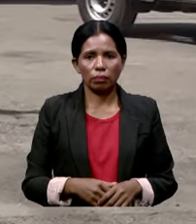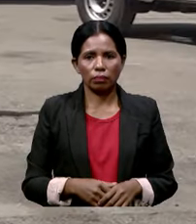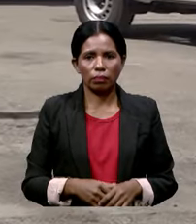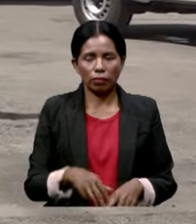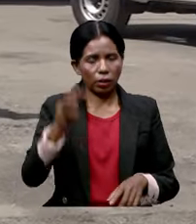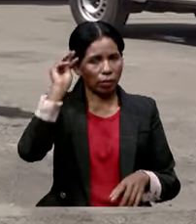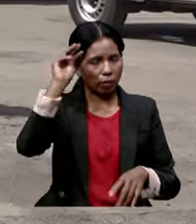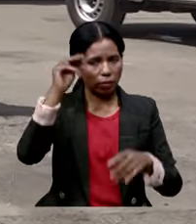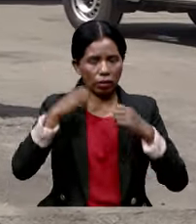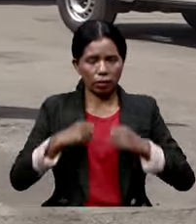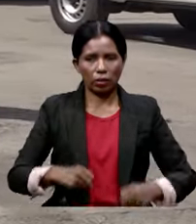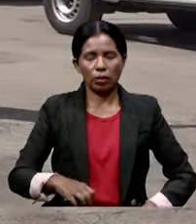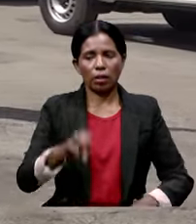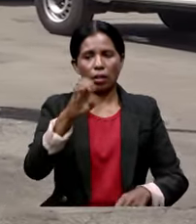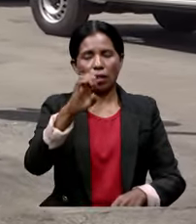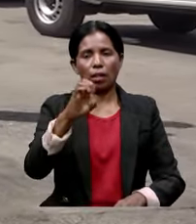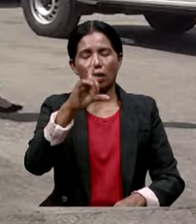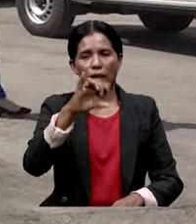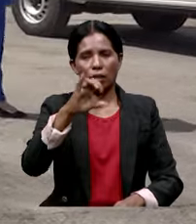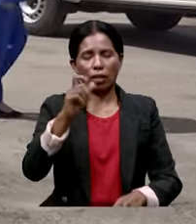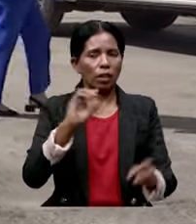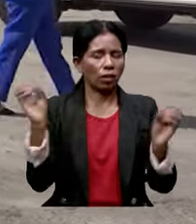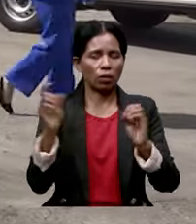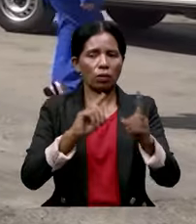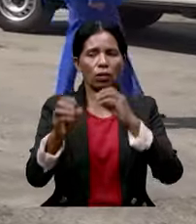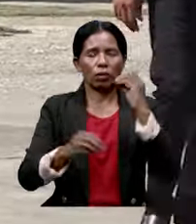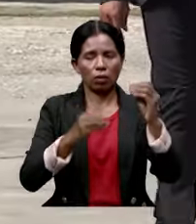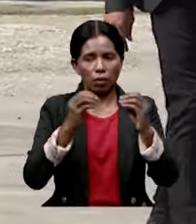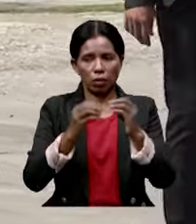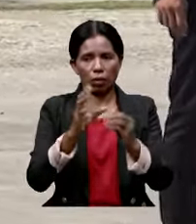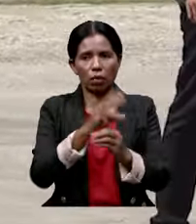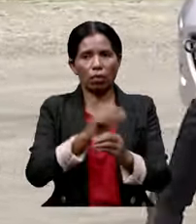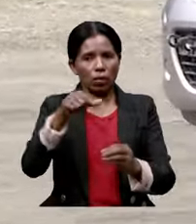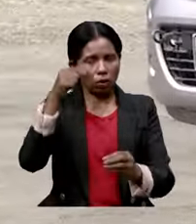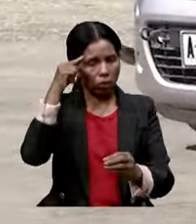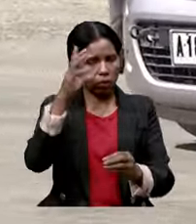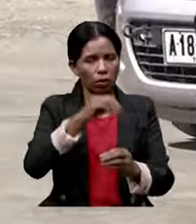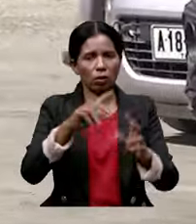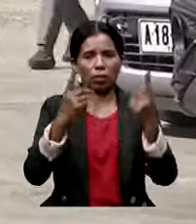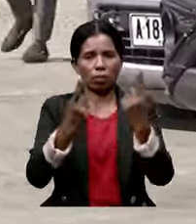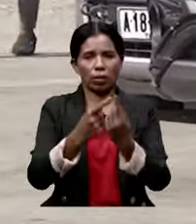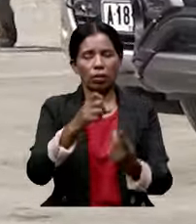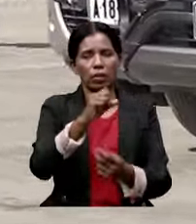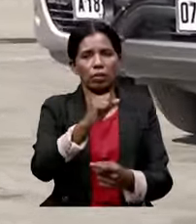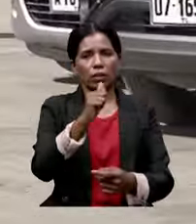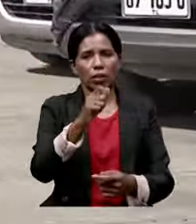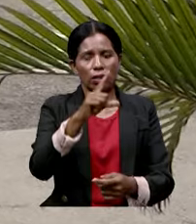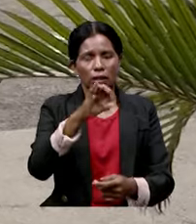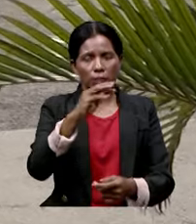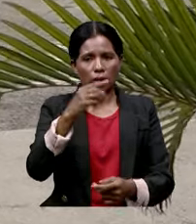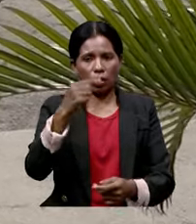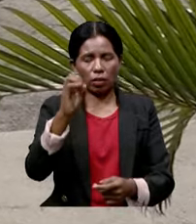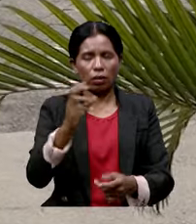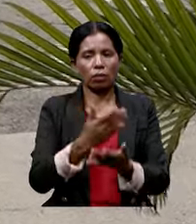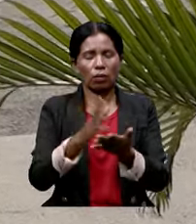Ministra Saúde Elia dos Reis Amaral lacou equalia com o contrato entre governo e companhia Salimago atu só sai moro, mas bem,